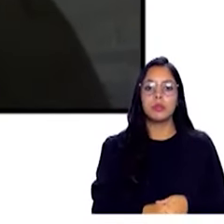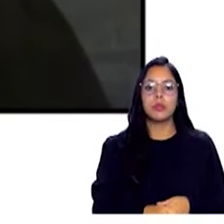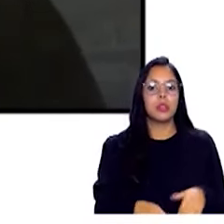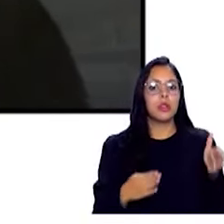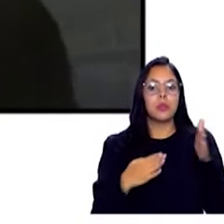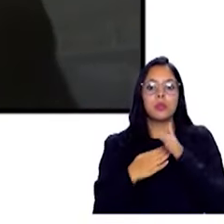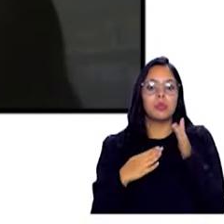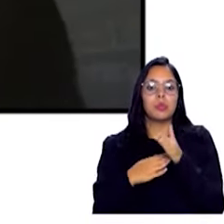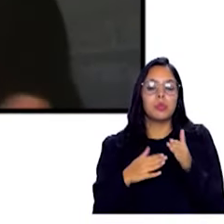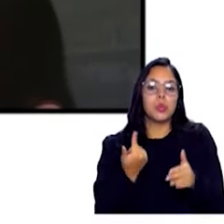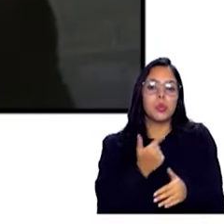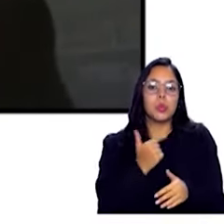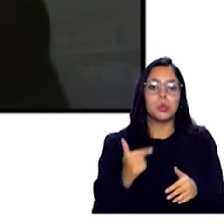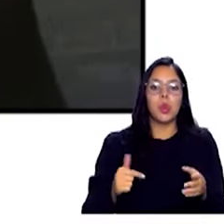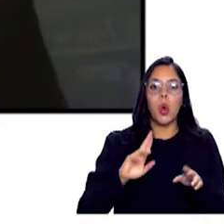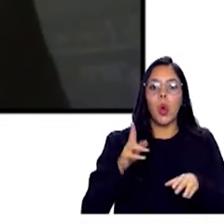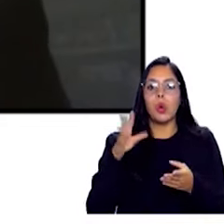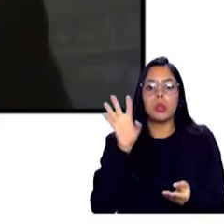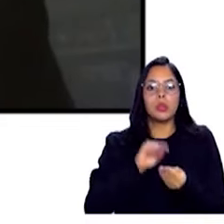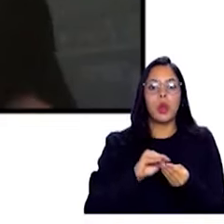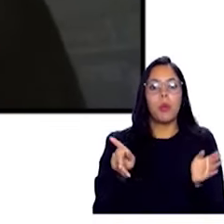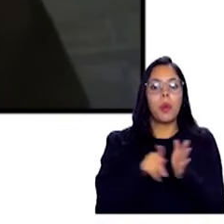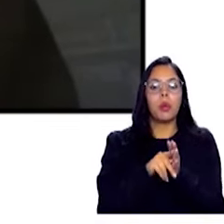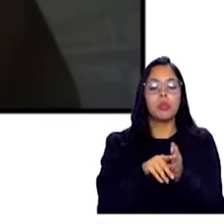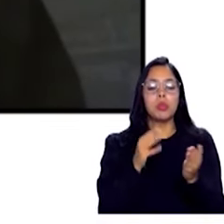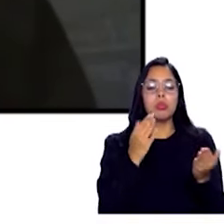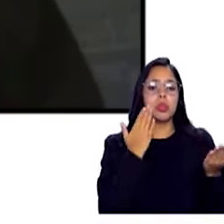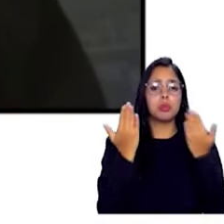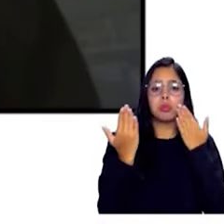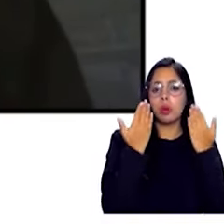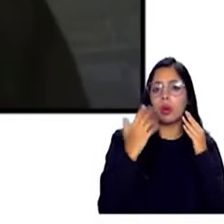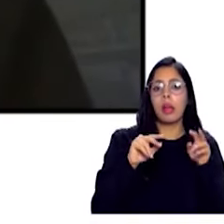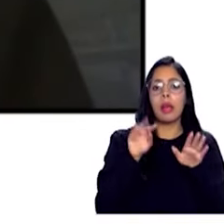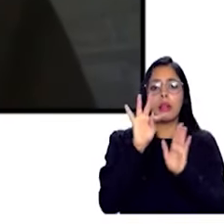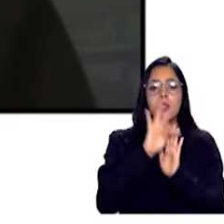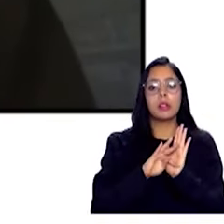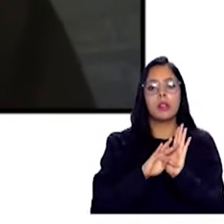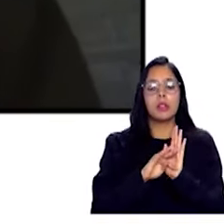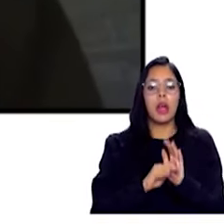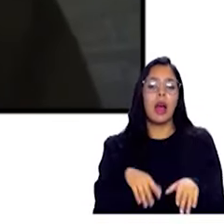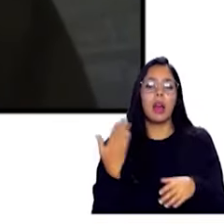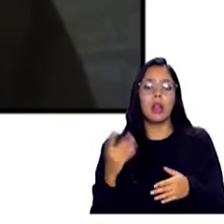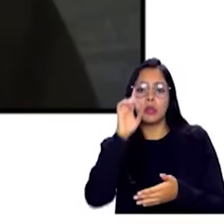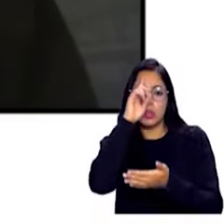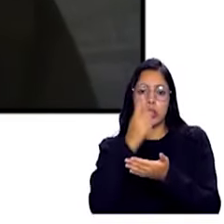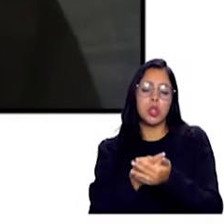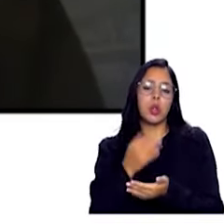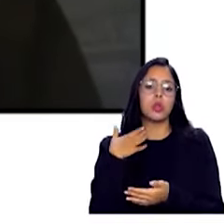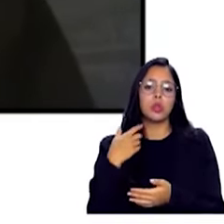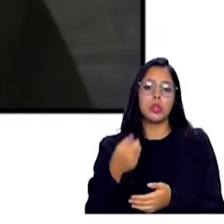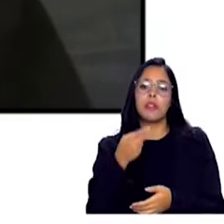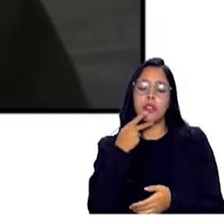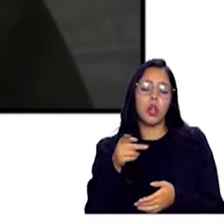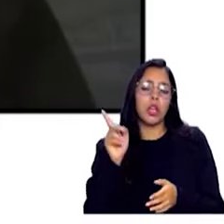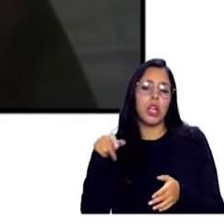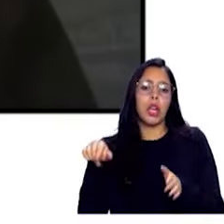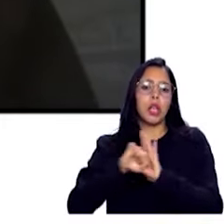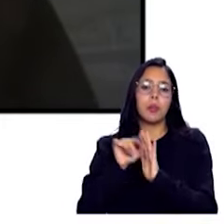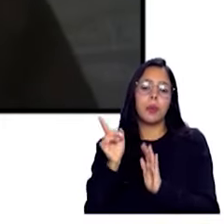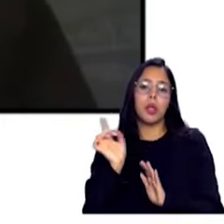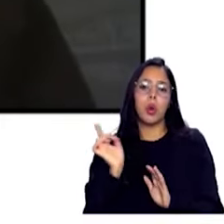se resume de forma alguma a comparação de textos né Não adianta eu comparar a decisão de um juiz que disz que não é crime a